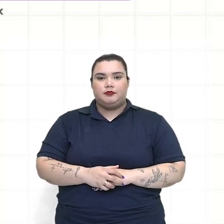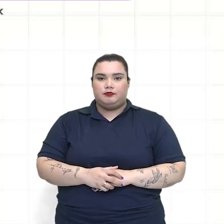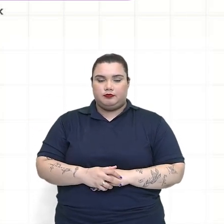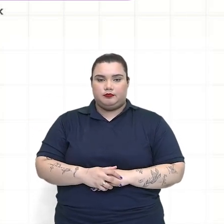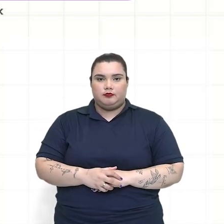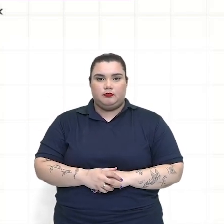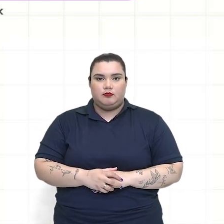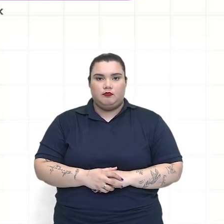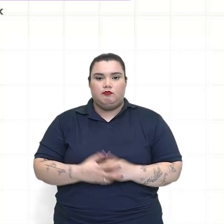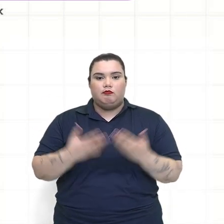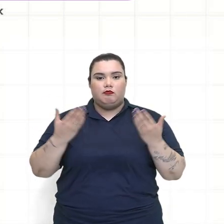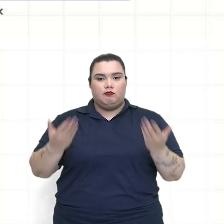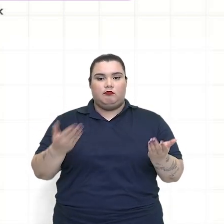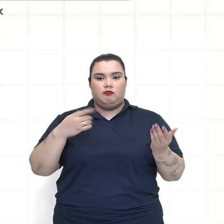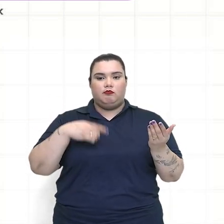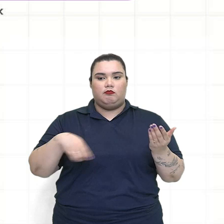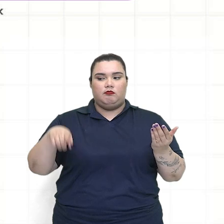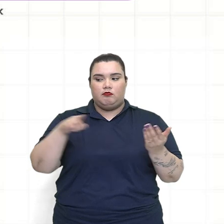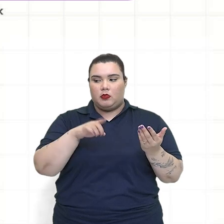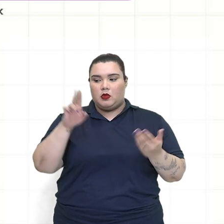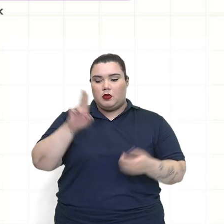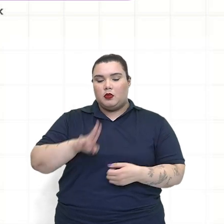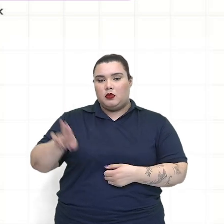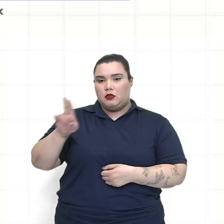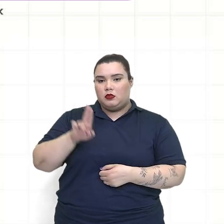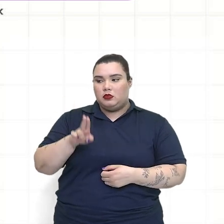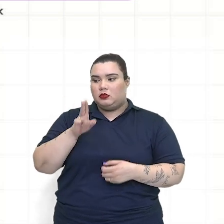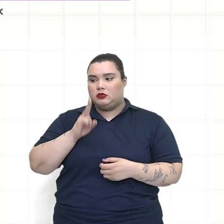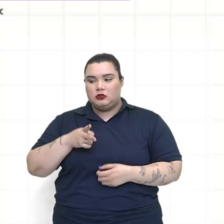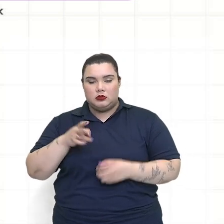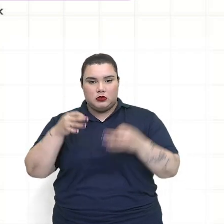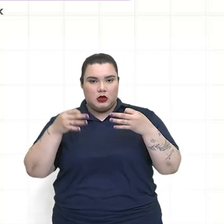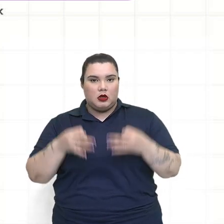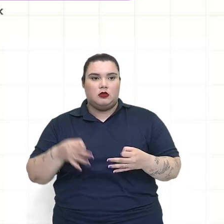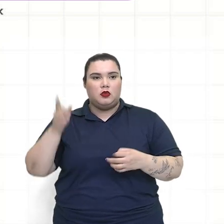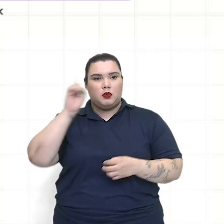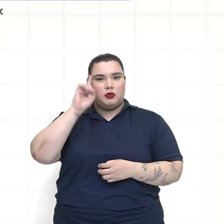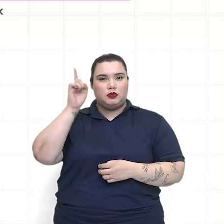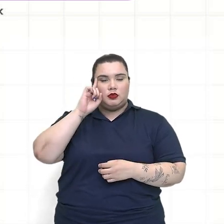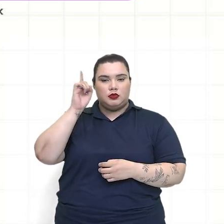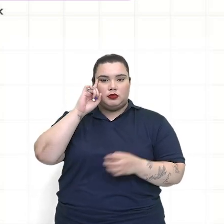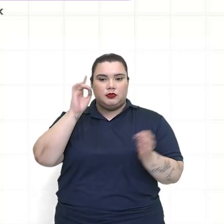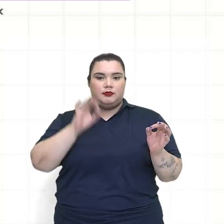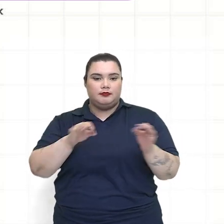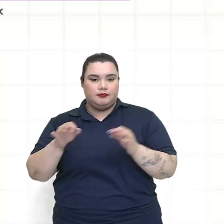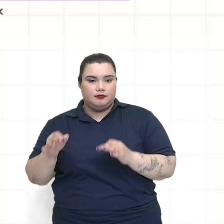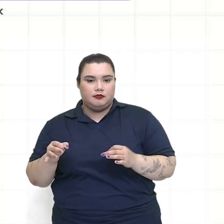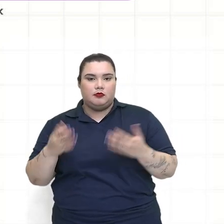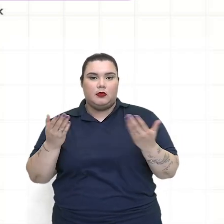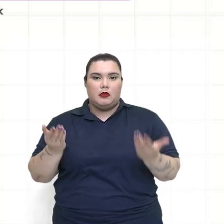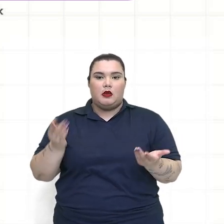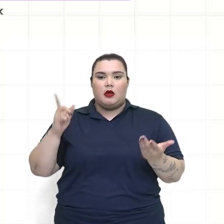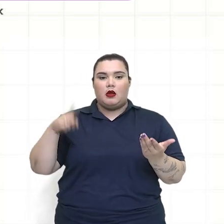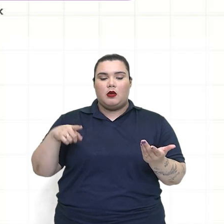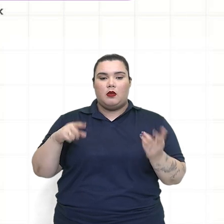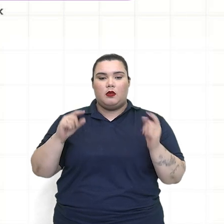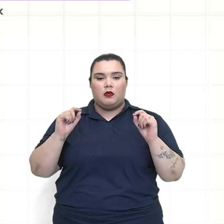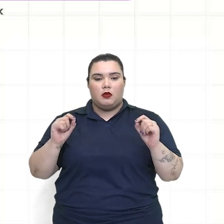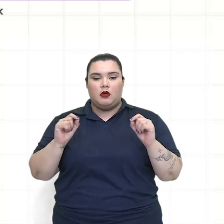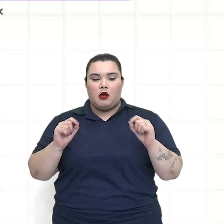E vocês utilizam com certeza diariamente. É